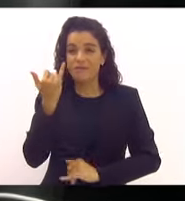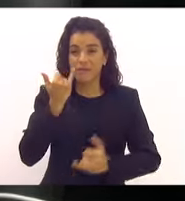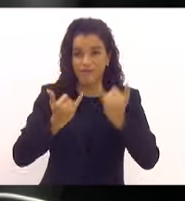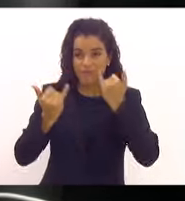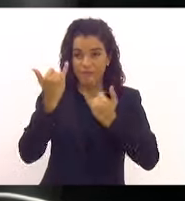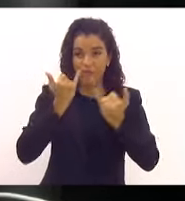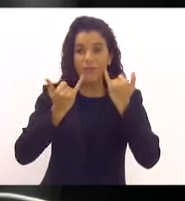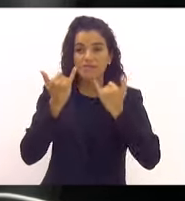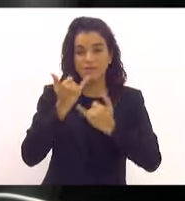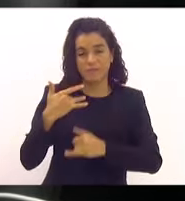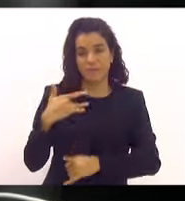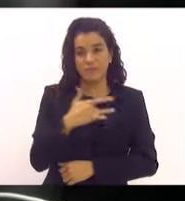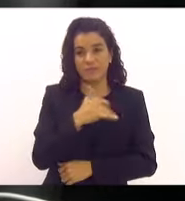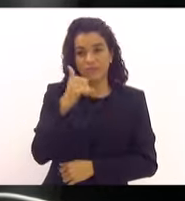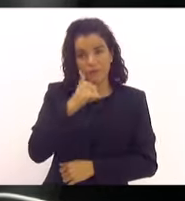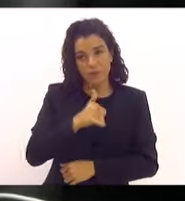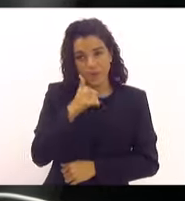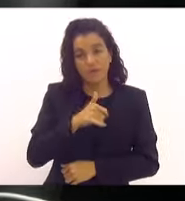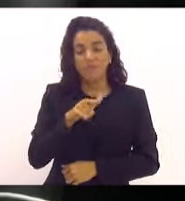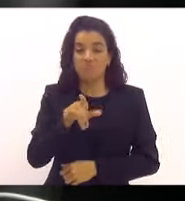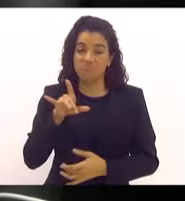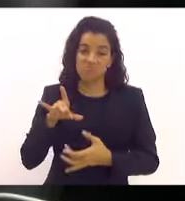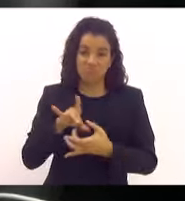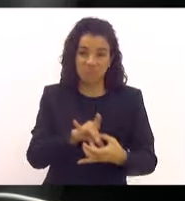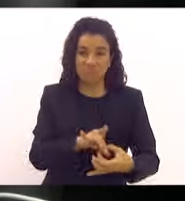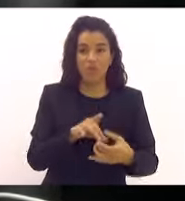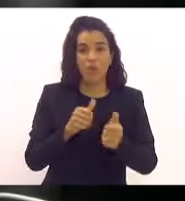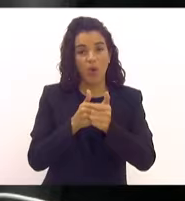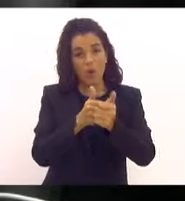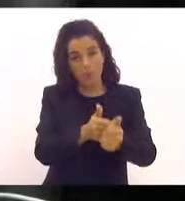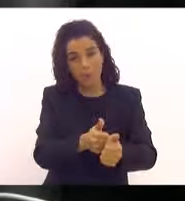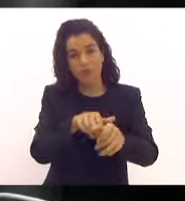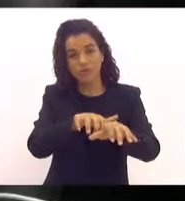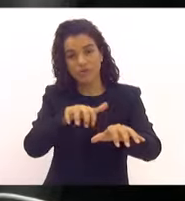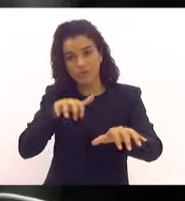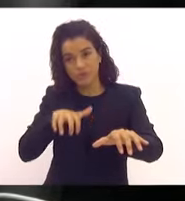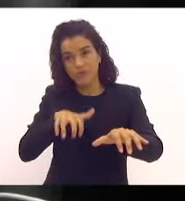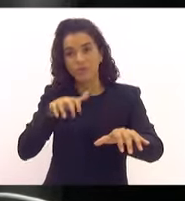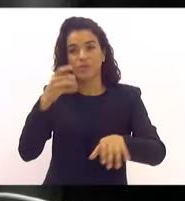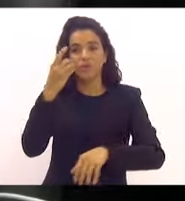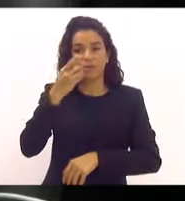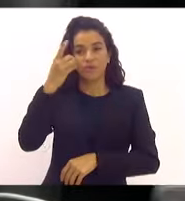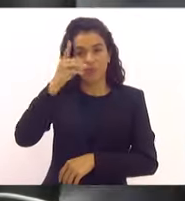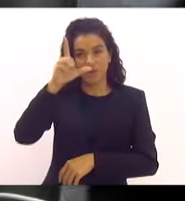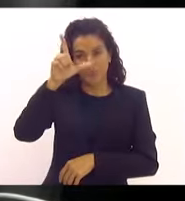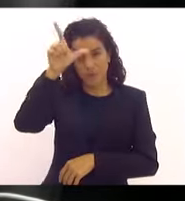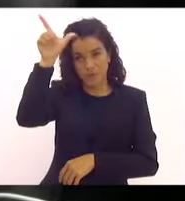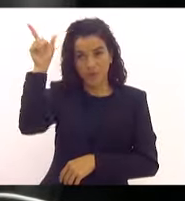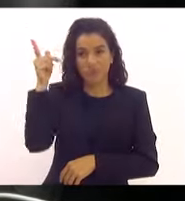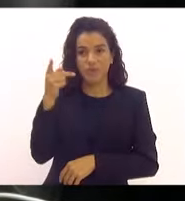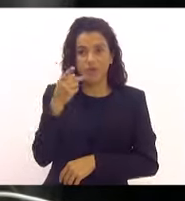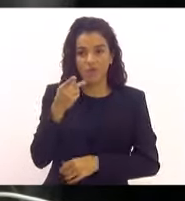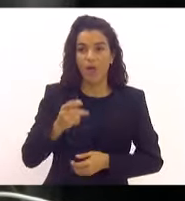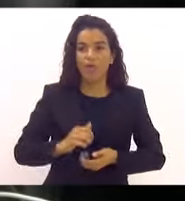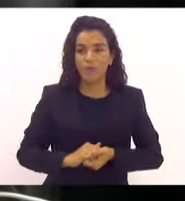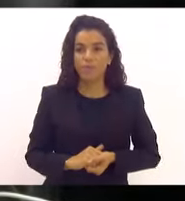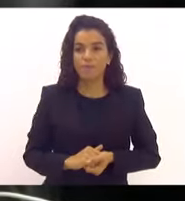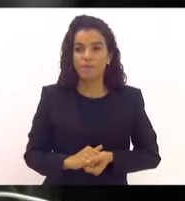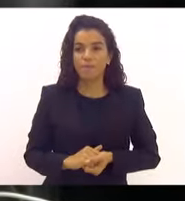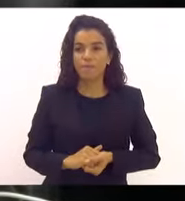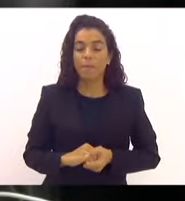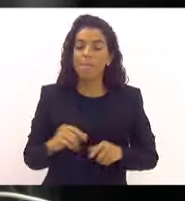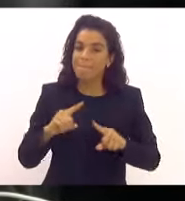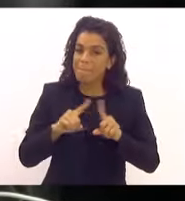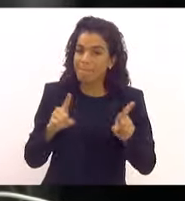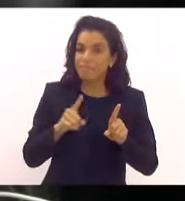importantes para a saúde da mulher. Nesse sentido, eu vou acompanhar a divergência do colega Luiz Paulo, mas